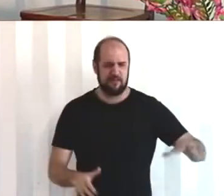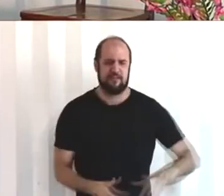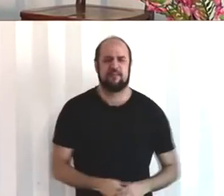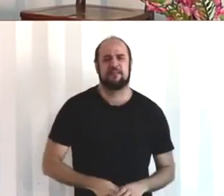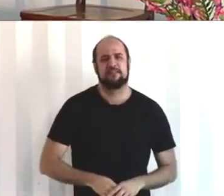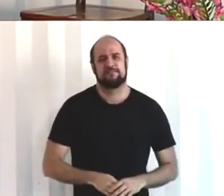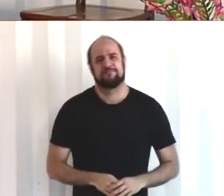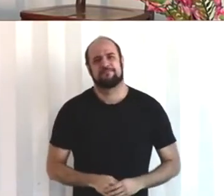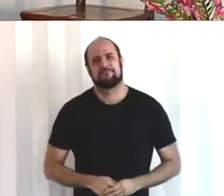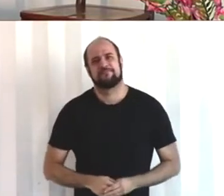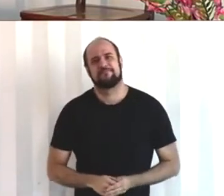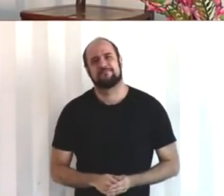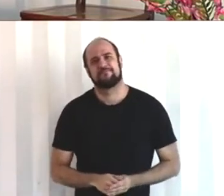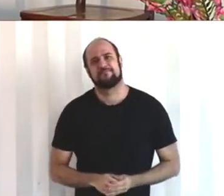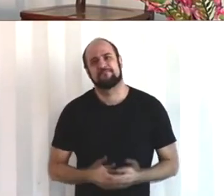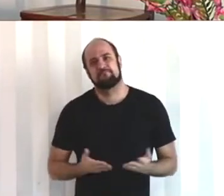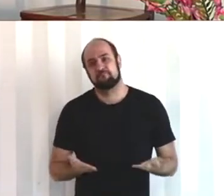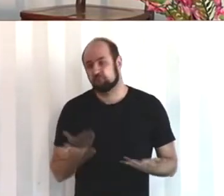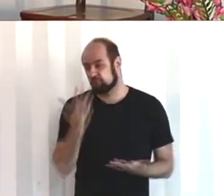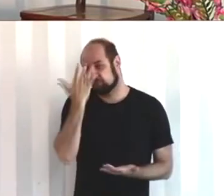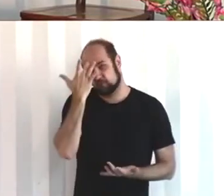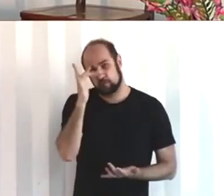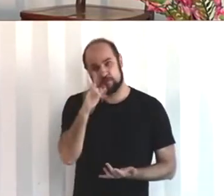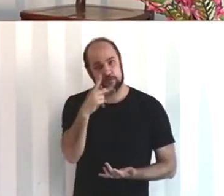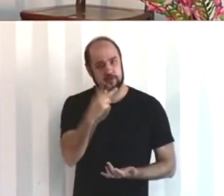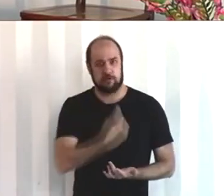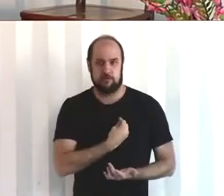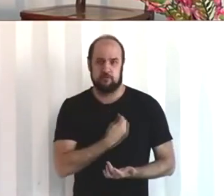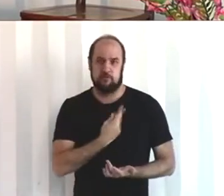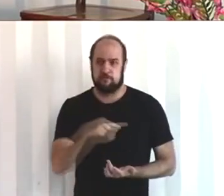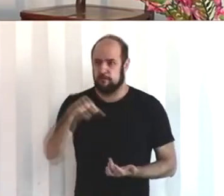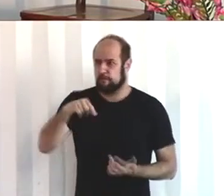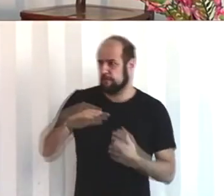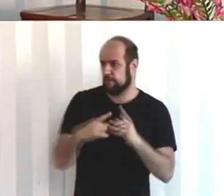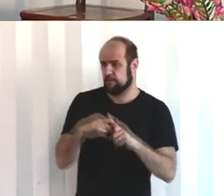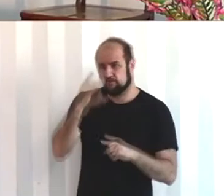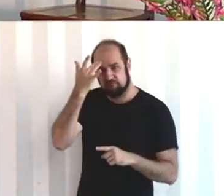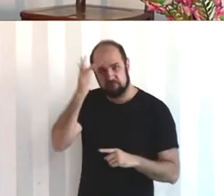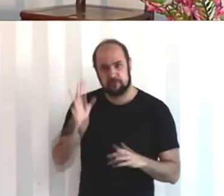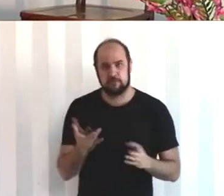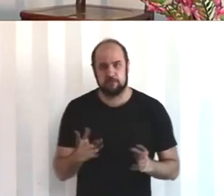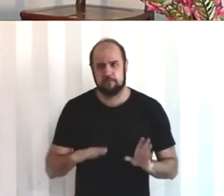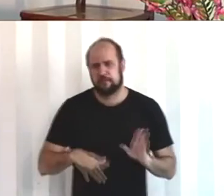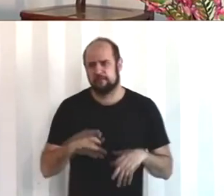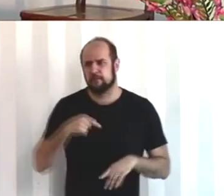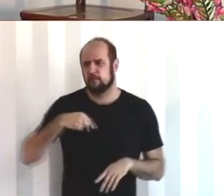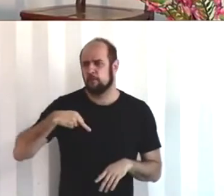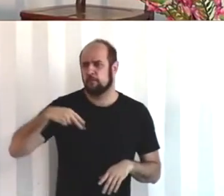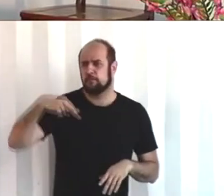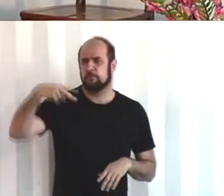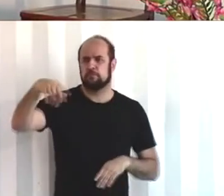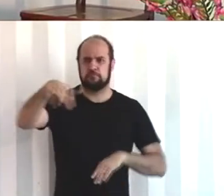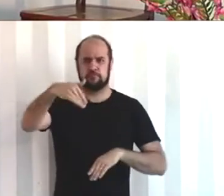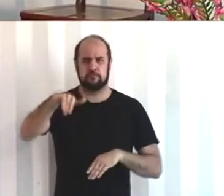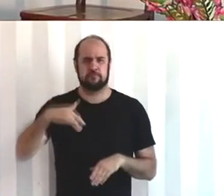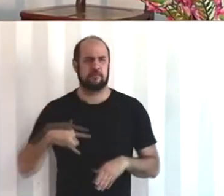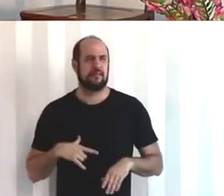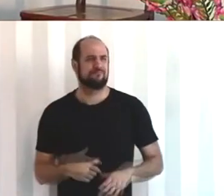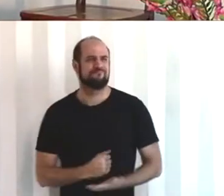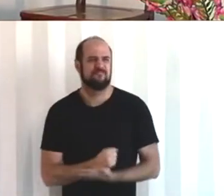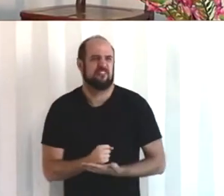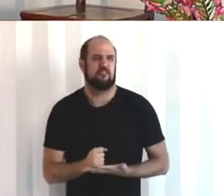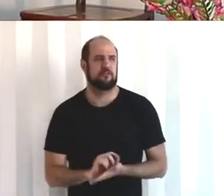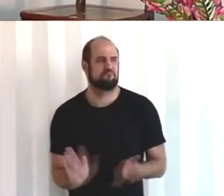Não estou dizendo que é o seu caso, meu irmão, que está em casa ou aqui na igreja, que muitas vezes sai daqui, atravessa a rua e diz: bom, já